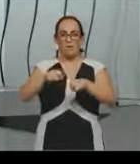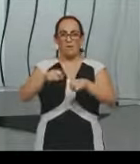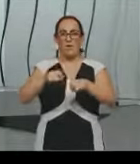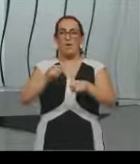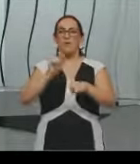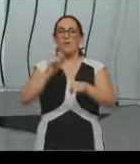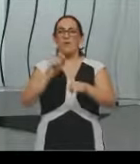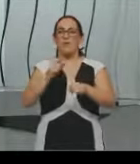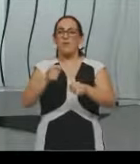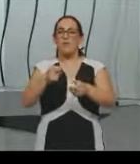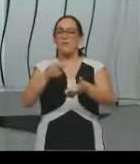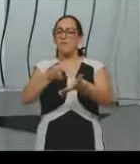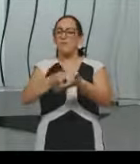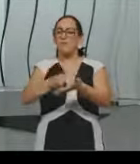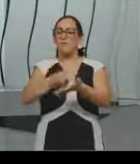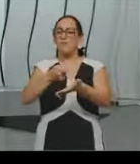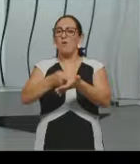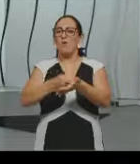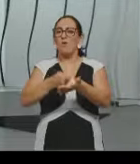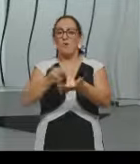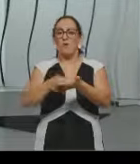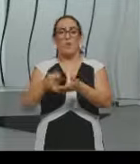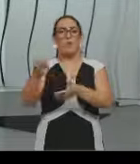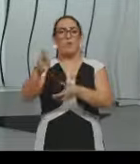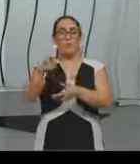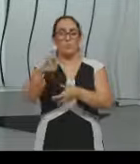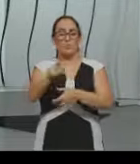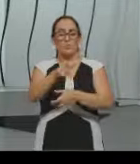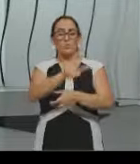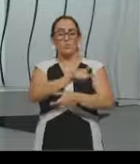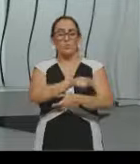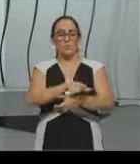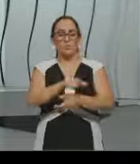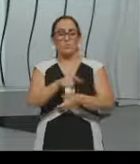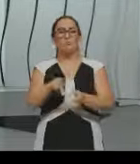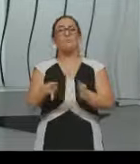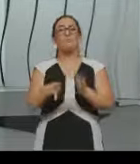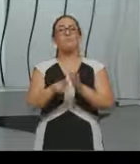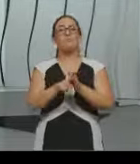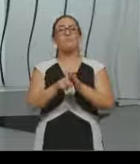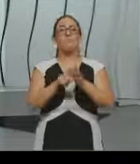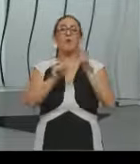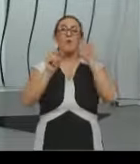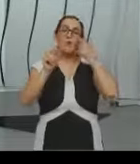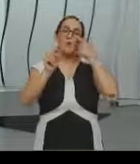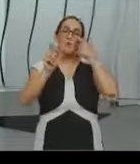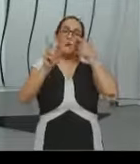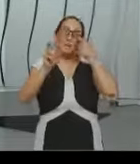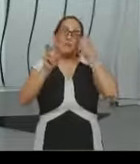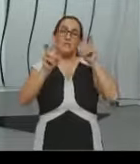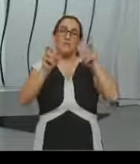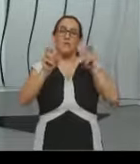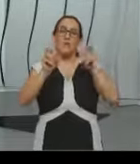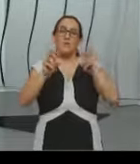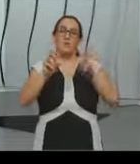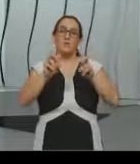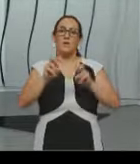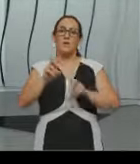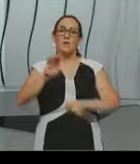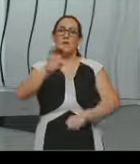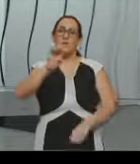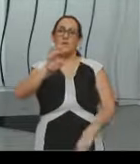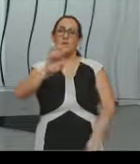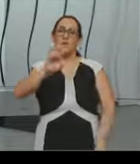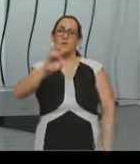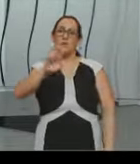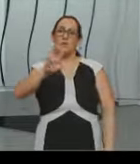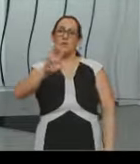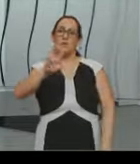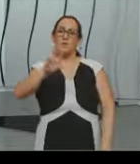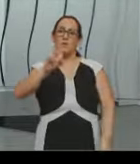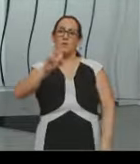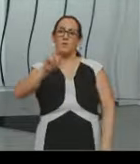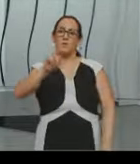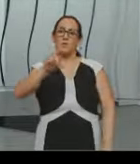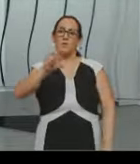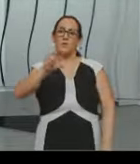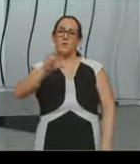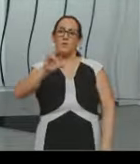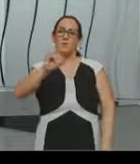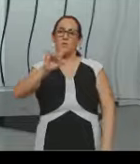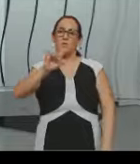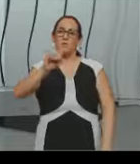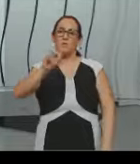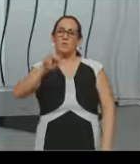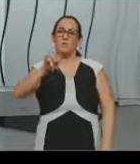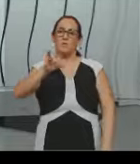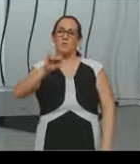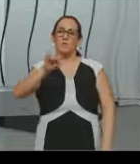uma teoria que é a teoria evolucionista, pensada por Charles Darwin, mas aplicada no campo aí social ao definir